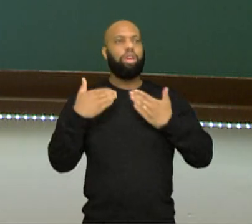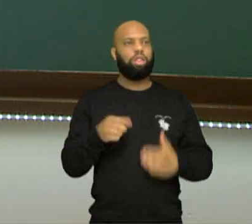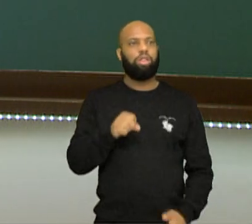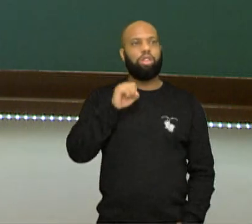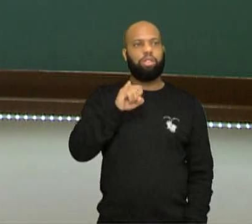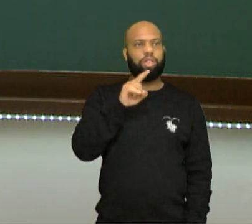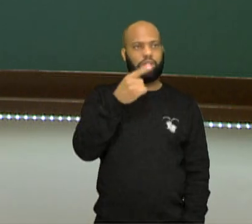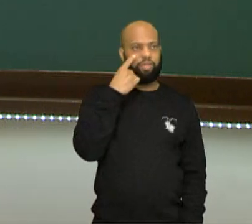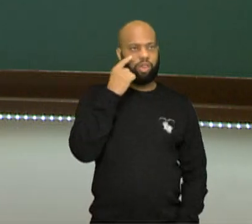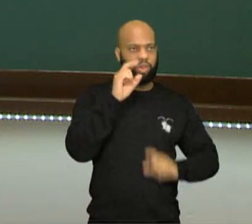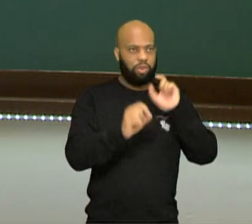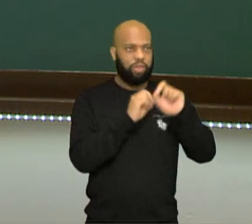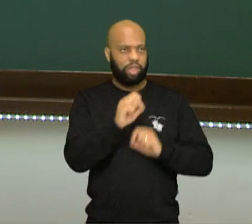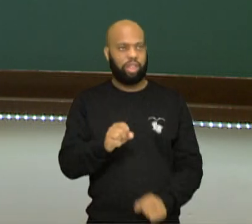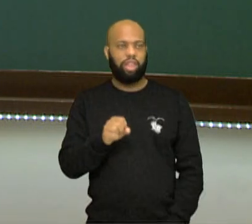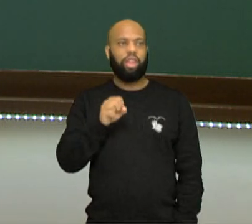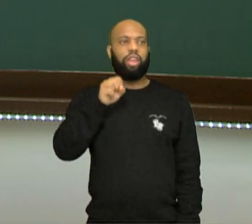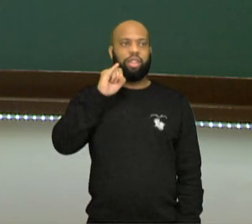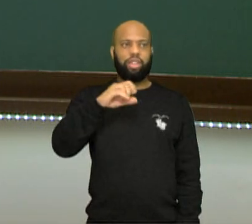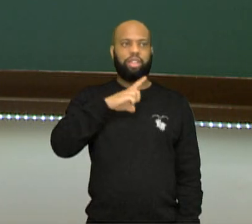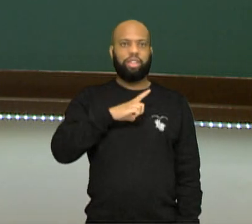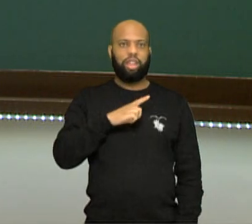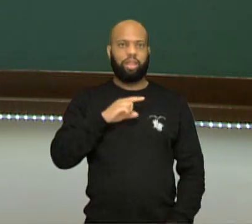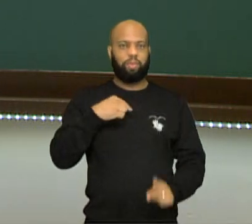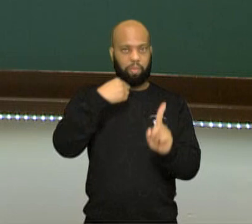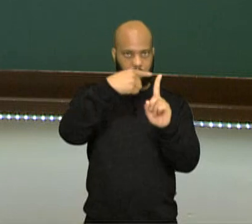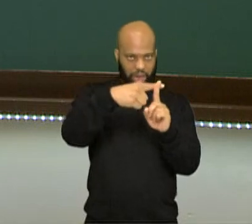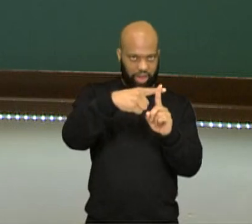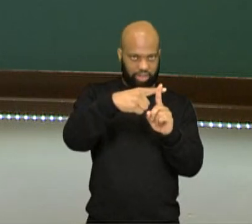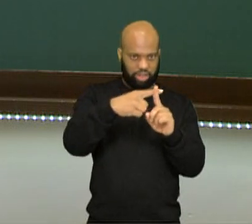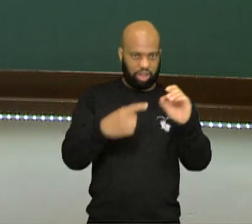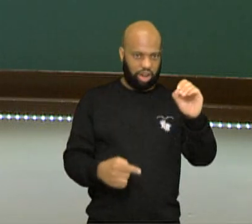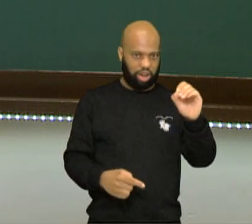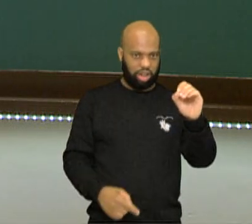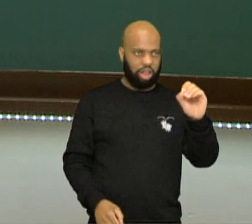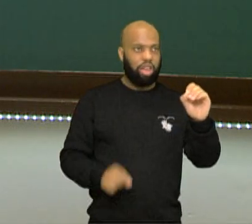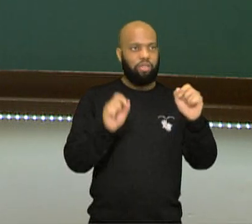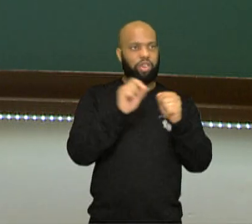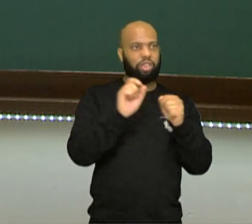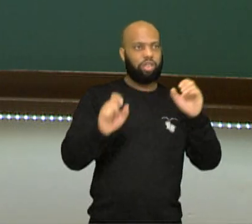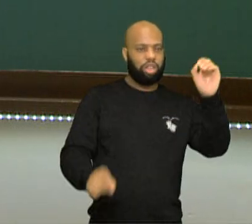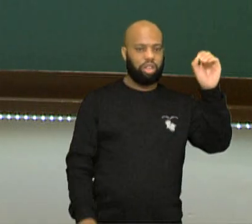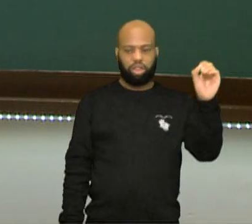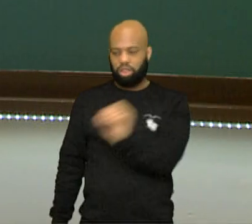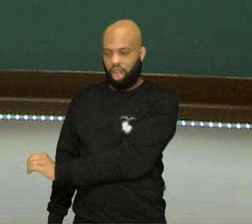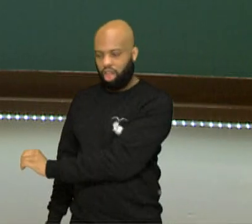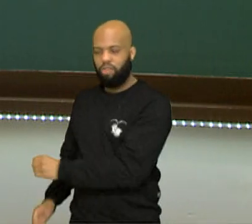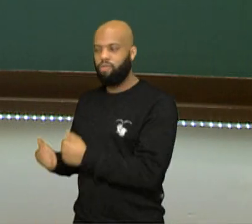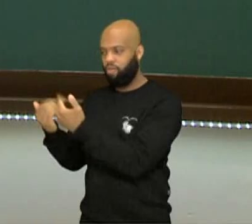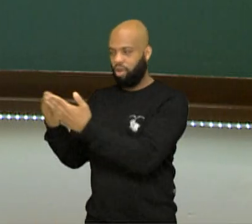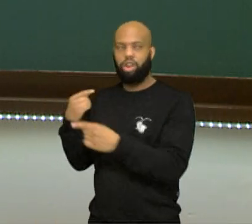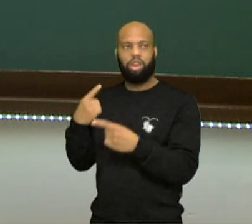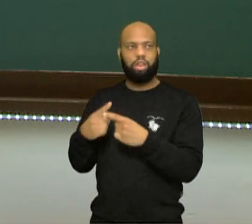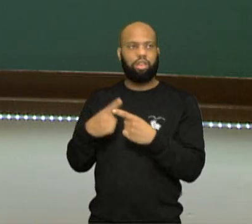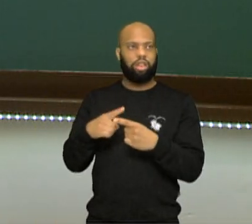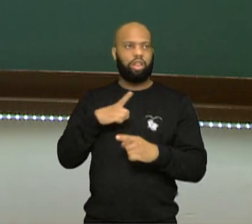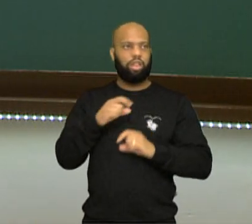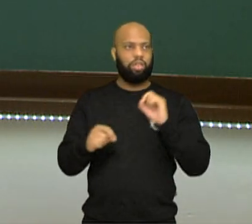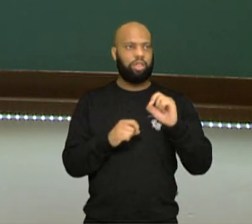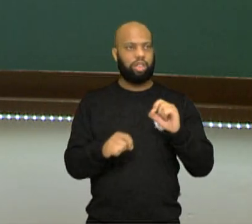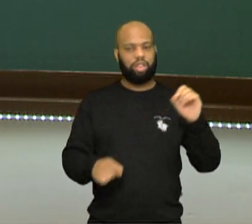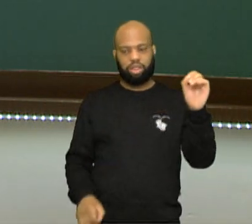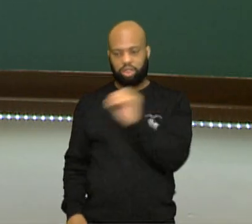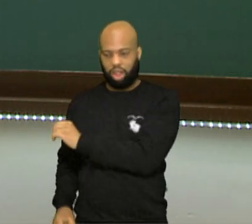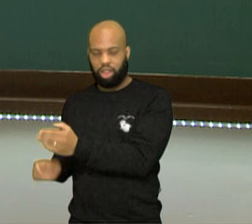você soltar essa carga positiva aqui, a tendência é ela ser repelida para fora, tá? Porque aqui acumula, para cá